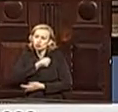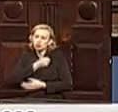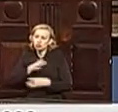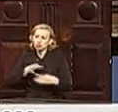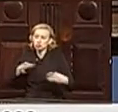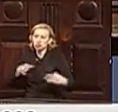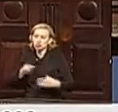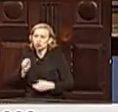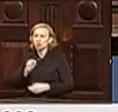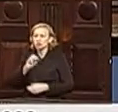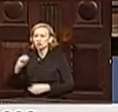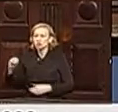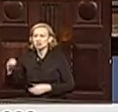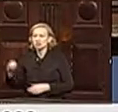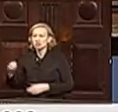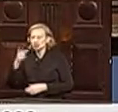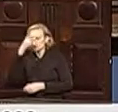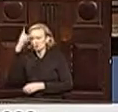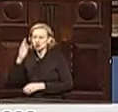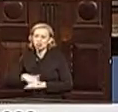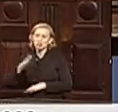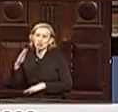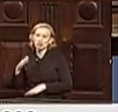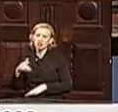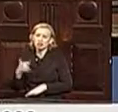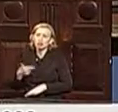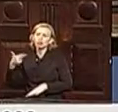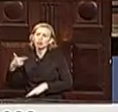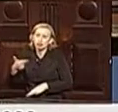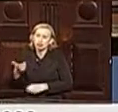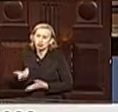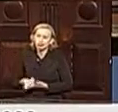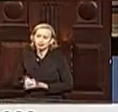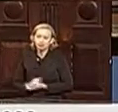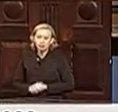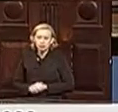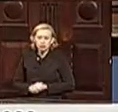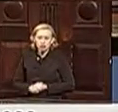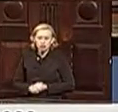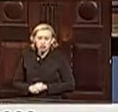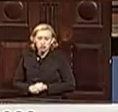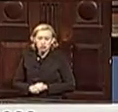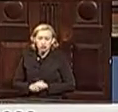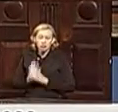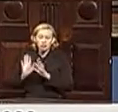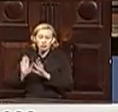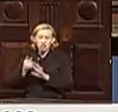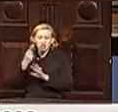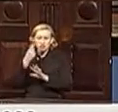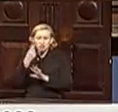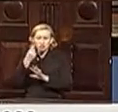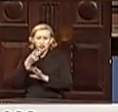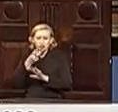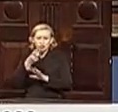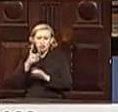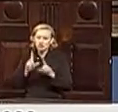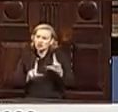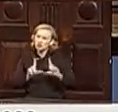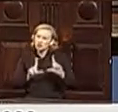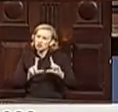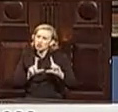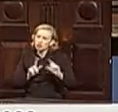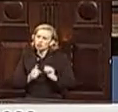pessoas atingidas por essas balas. E basta ver na televisão